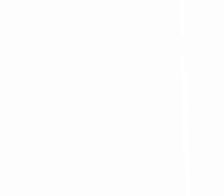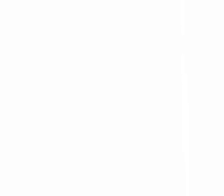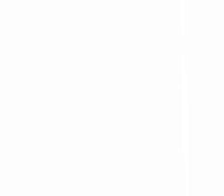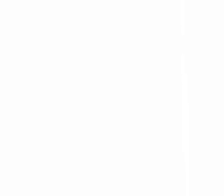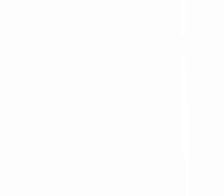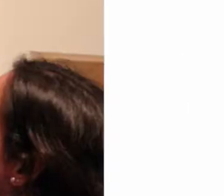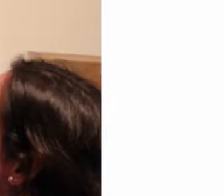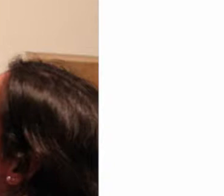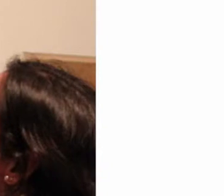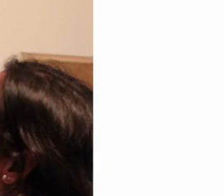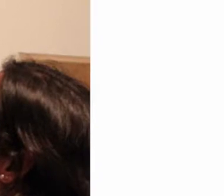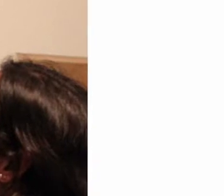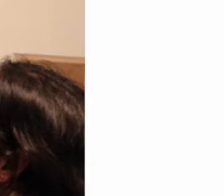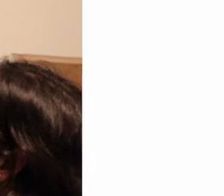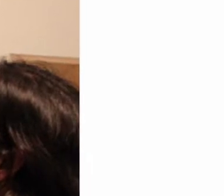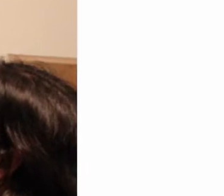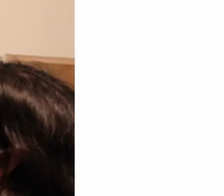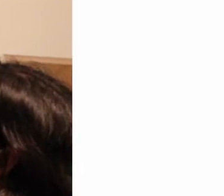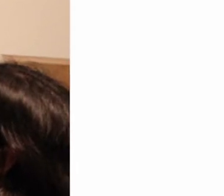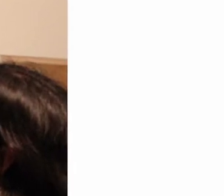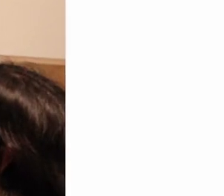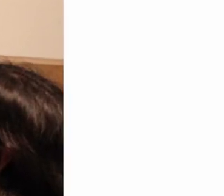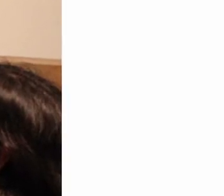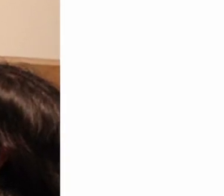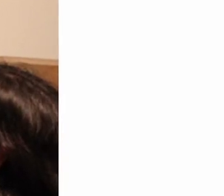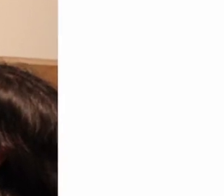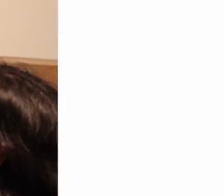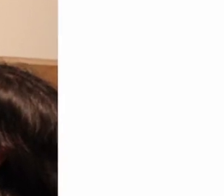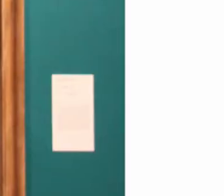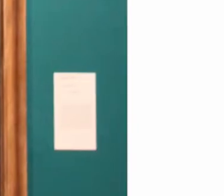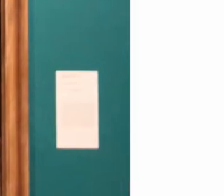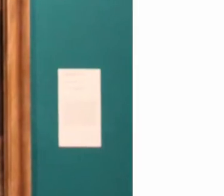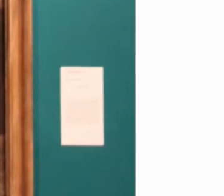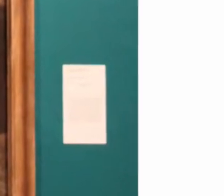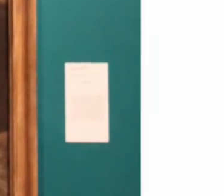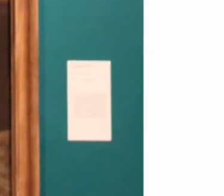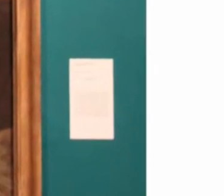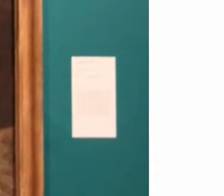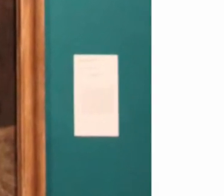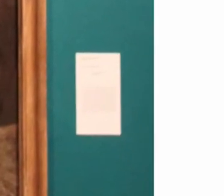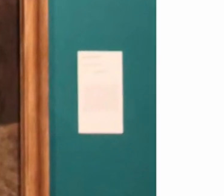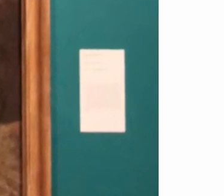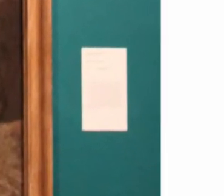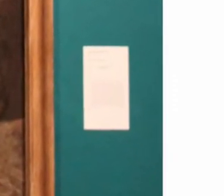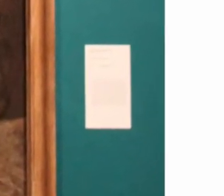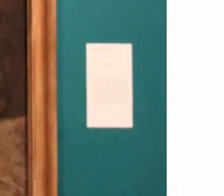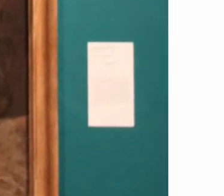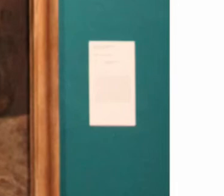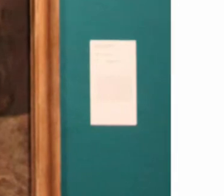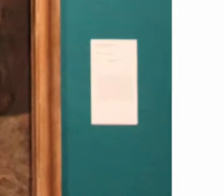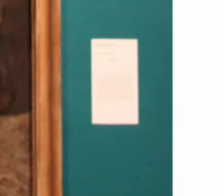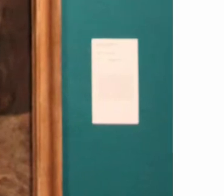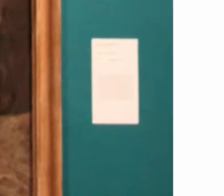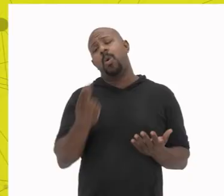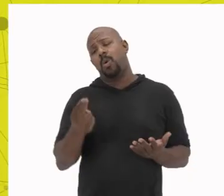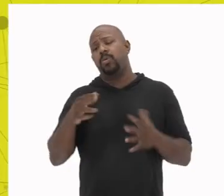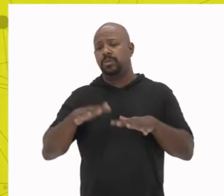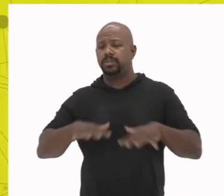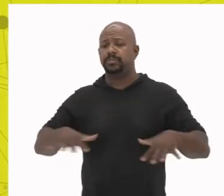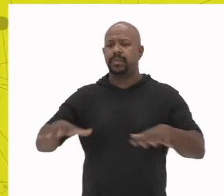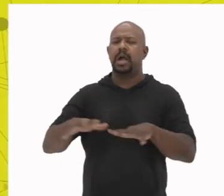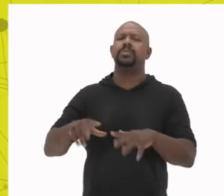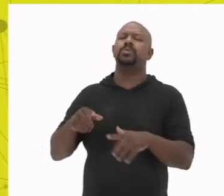a trincha na moldura vermelha e dourada de um retrato a óleo, no passepartout de uma pintura abstrata e na moldura marrom de outra pintura a óleo.